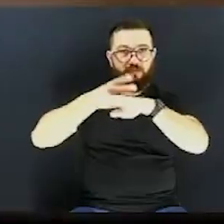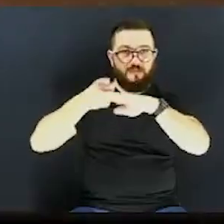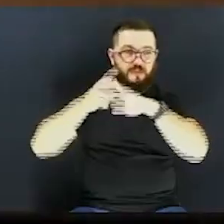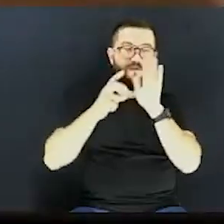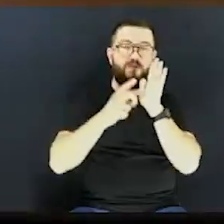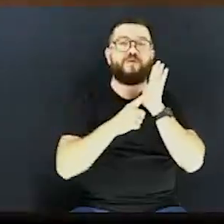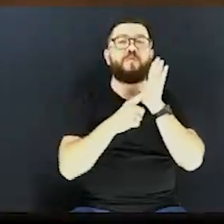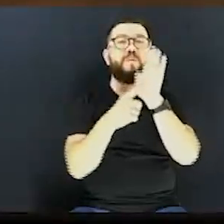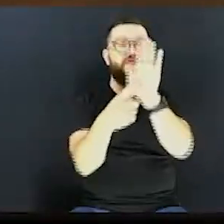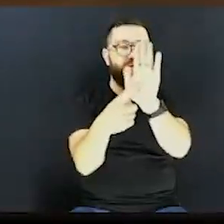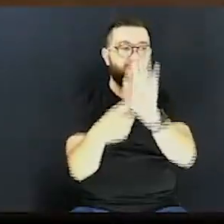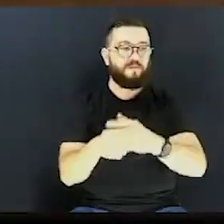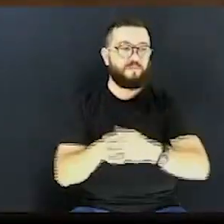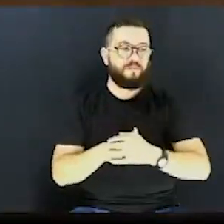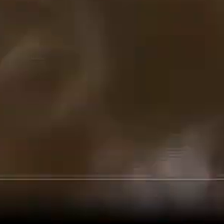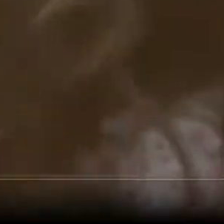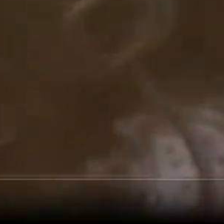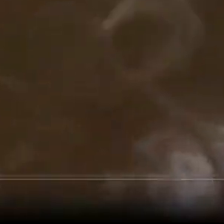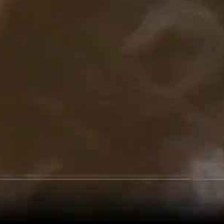Quanto você chama?